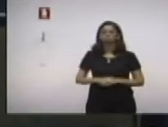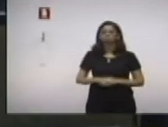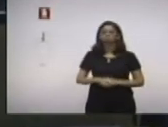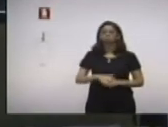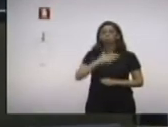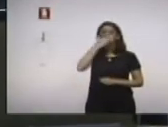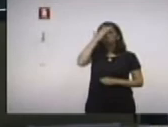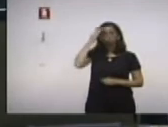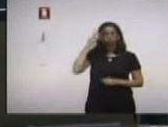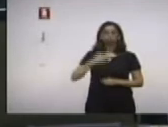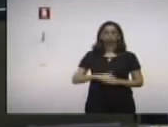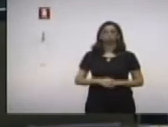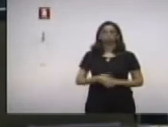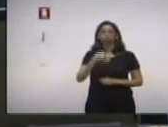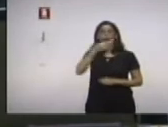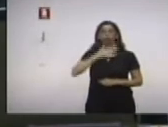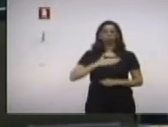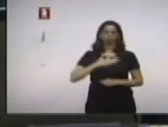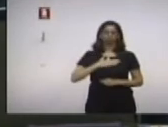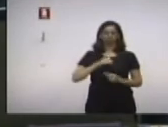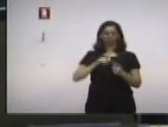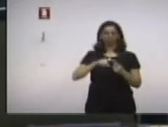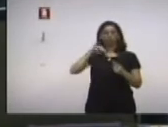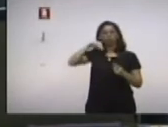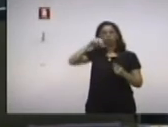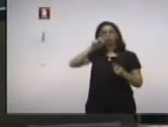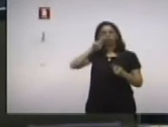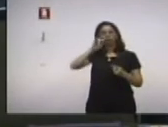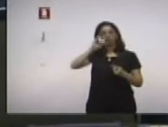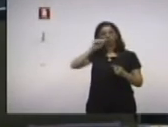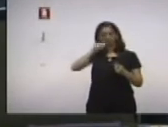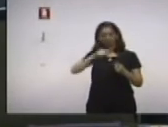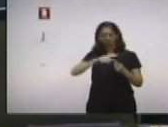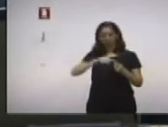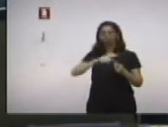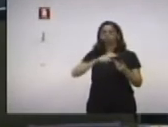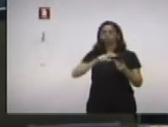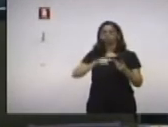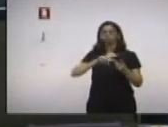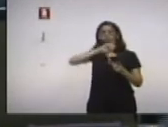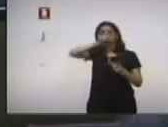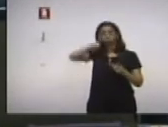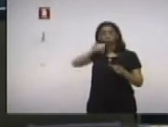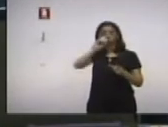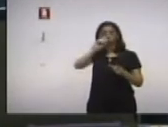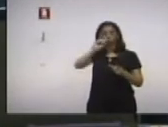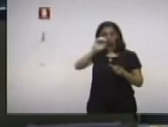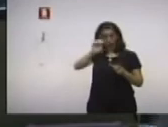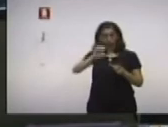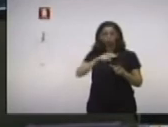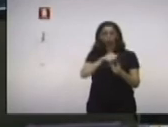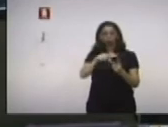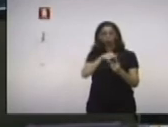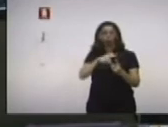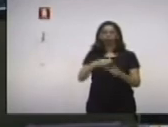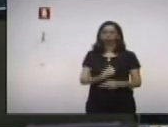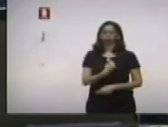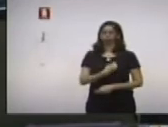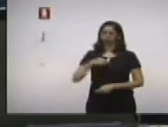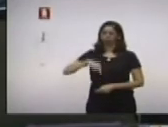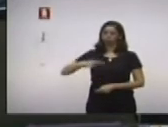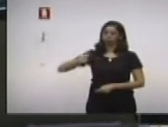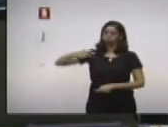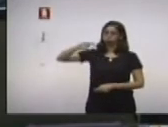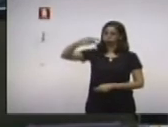duas pessoas de indicação Maria lançar grigoletto e José grigoletto pessoas que moraram a vida toda aqui na cidade